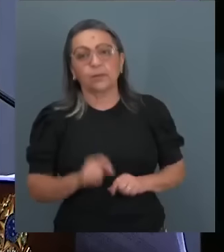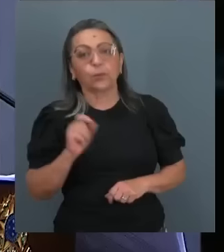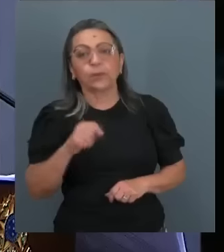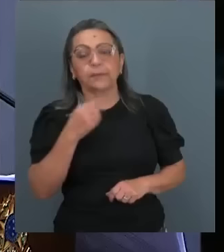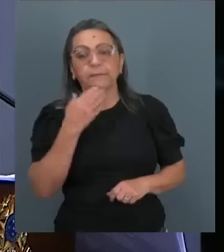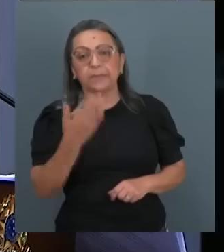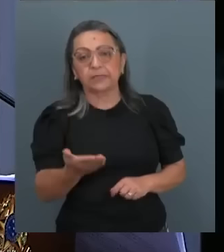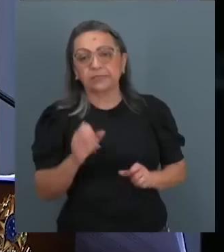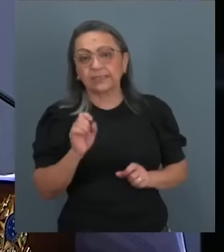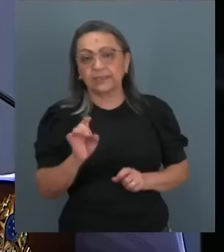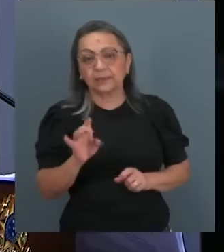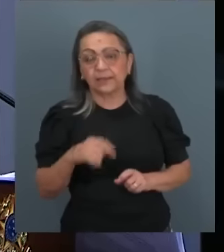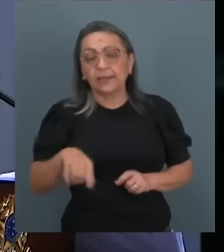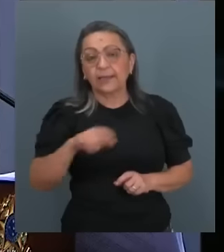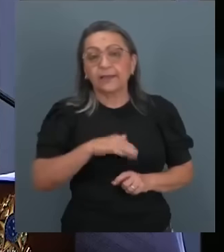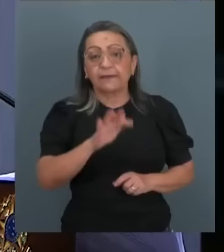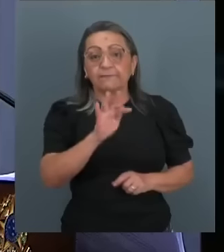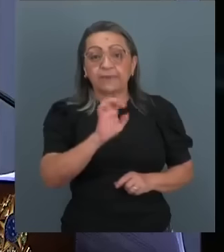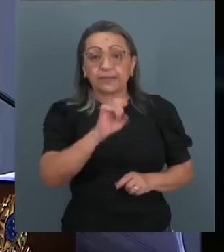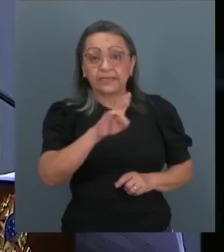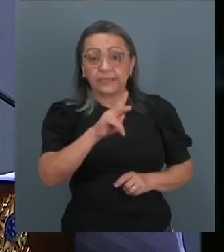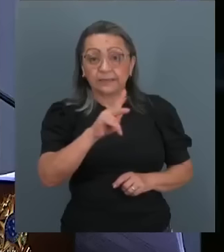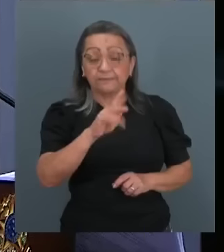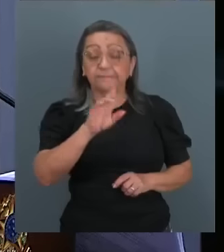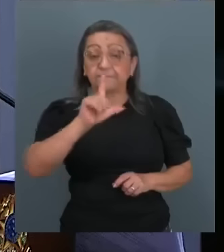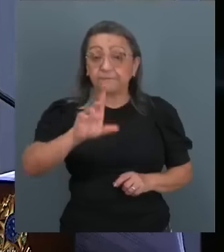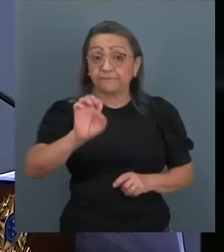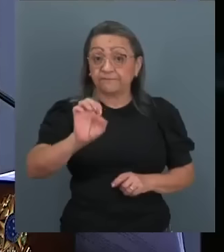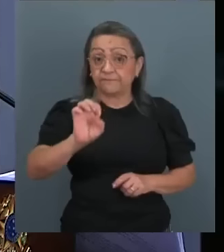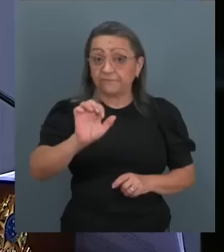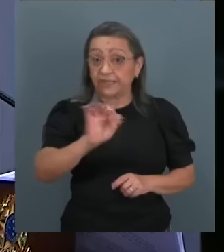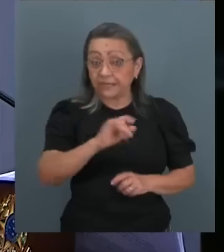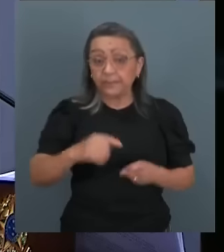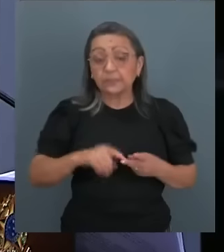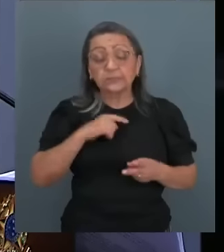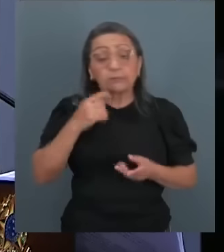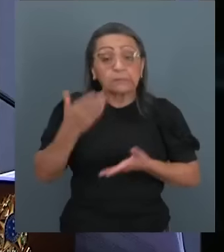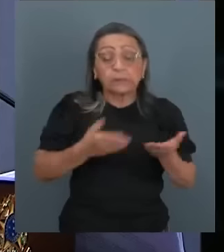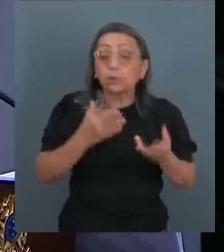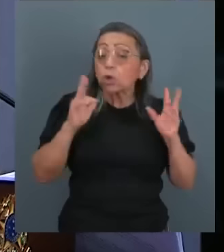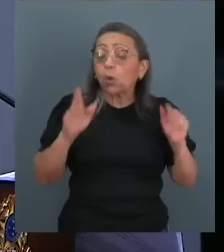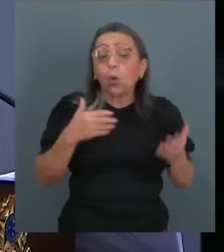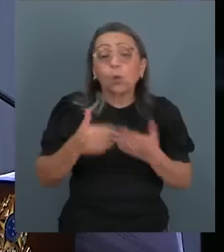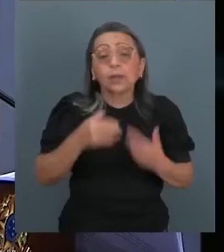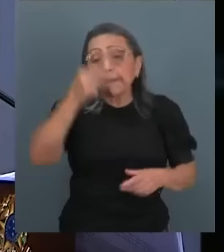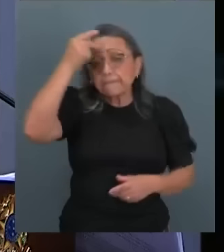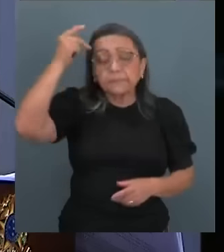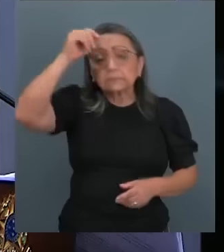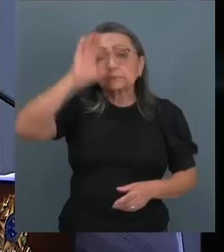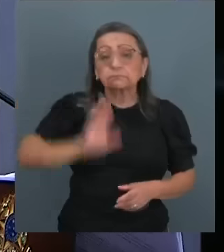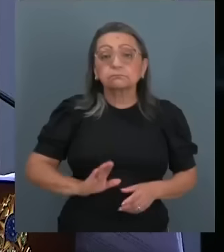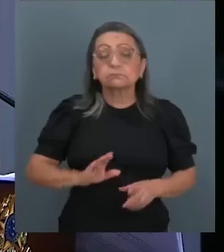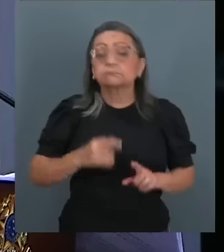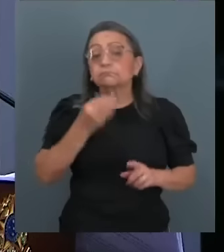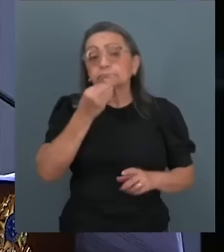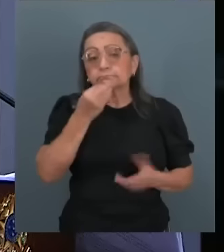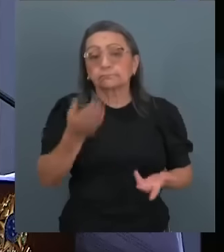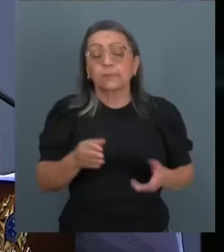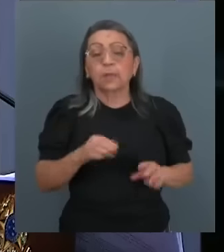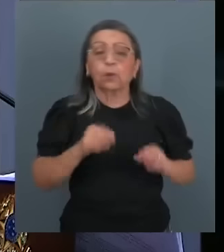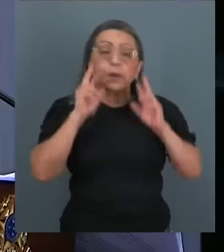no mínimo, é que Felipe Martins seja tratado como qualquer outro cidadão brasileiro deveria ser tratado,